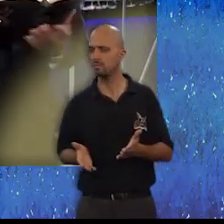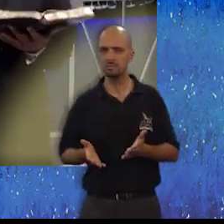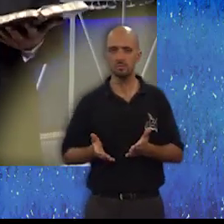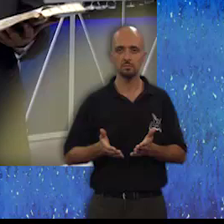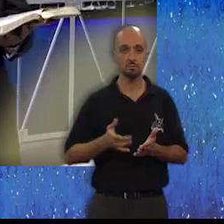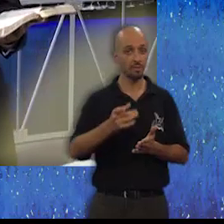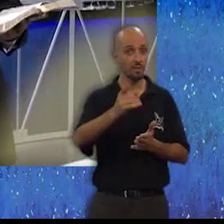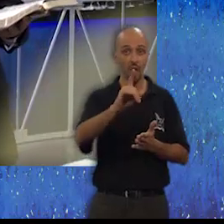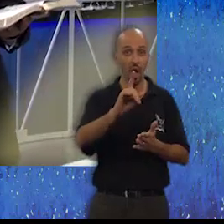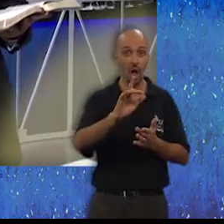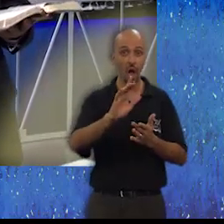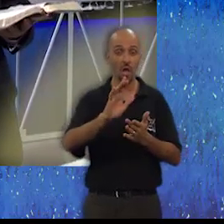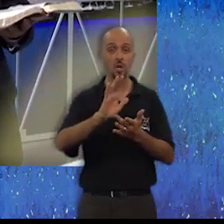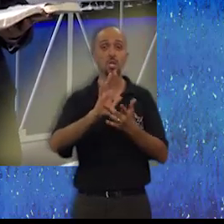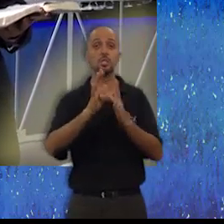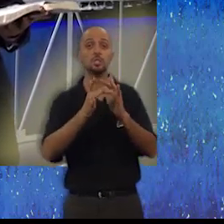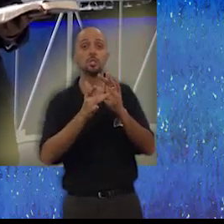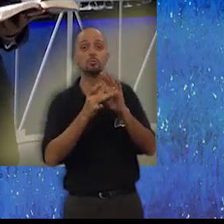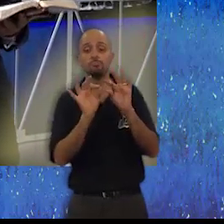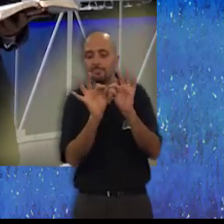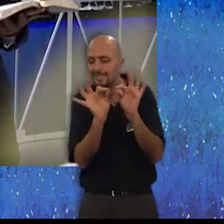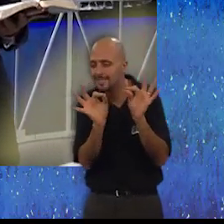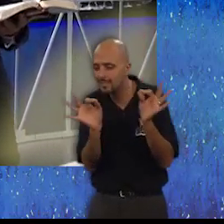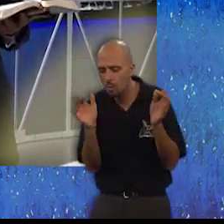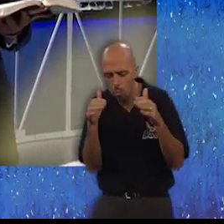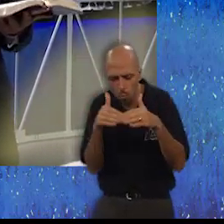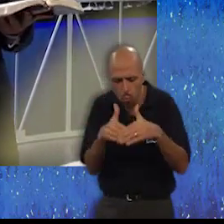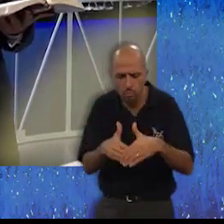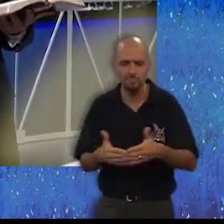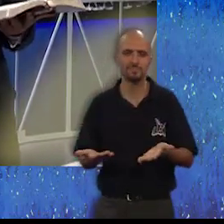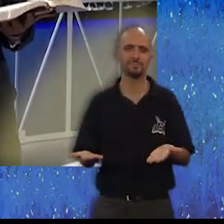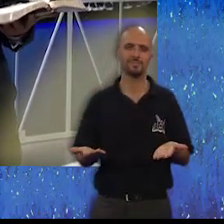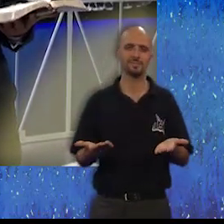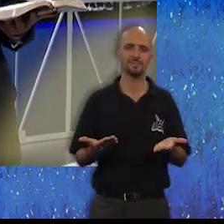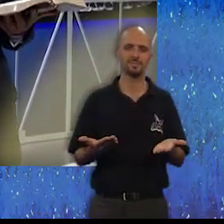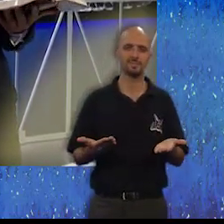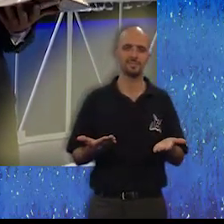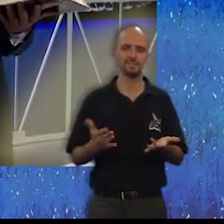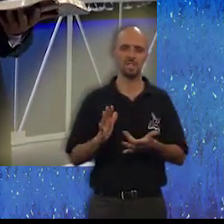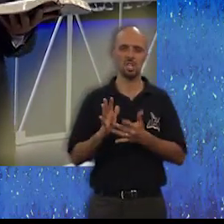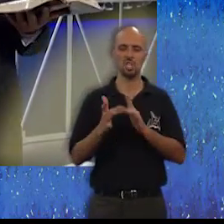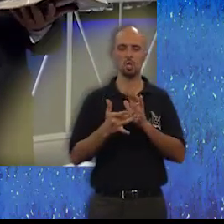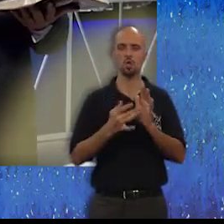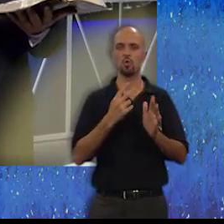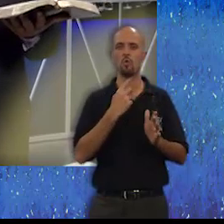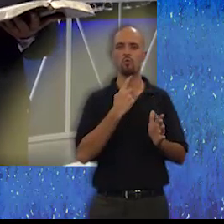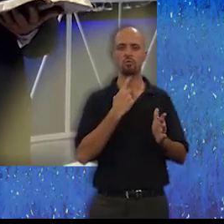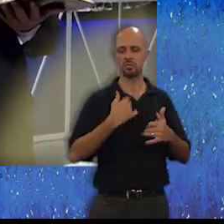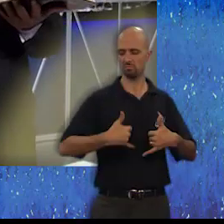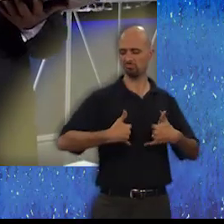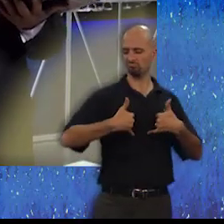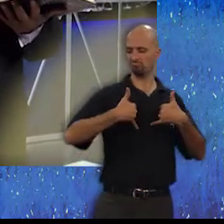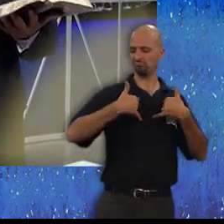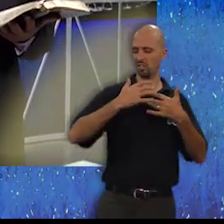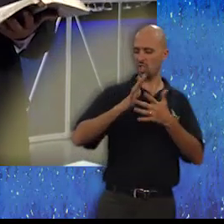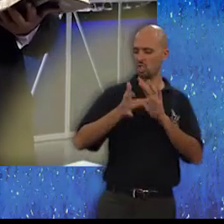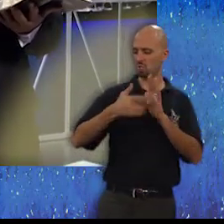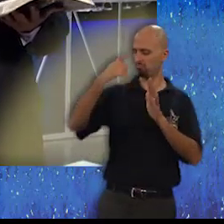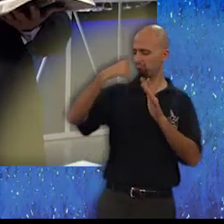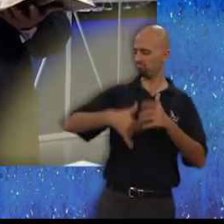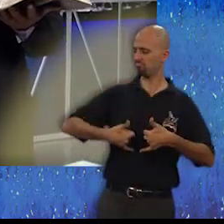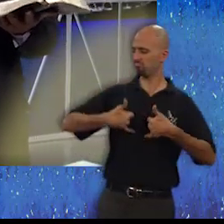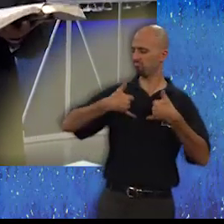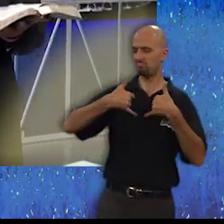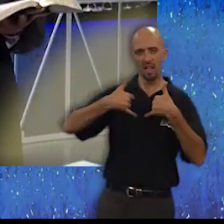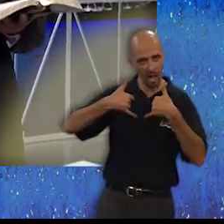disso, amigo. Jesus não continuou o raciocínio de Nicodemos, porque não era essa a necessidade de Nicodemos, não era esse o contexto, não era esse o